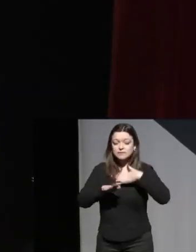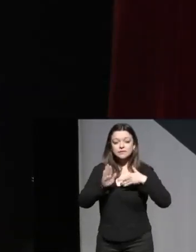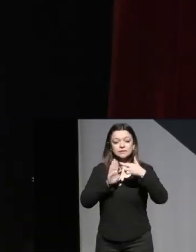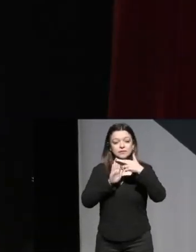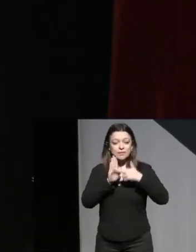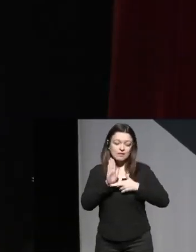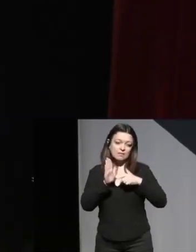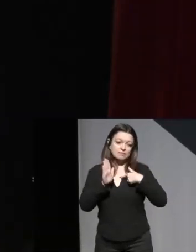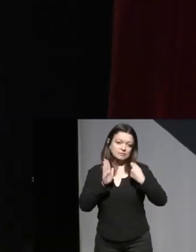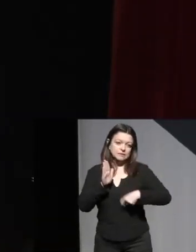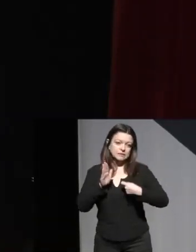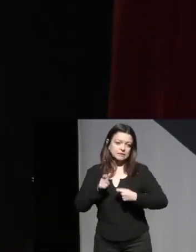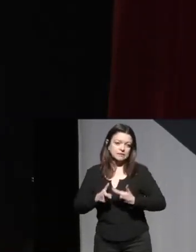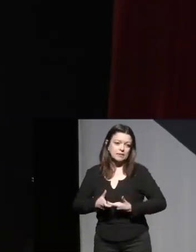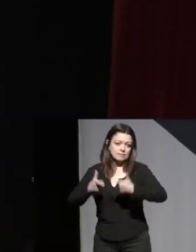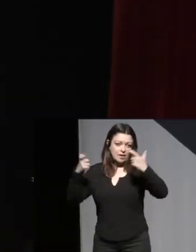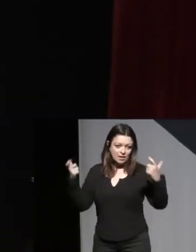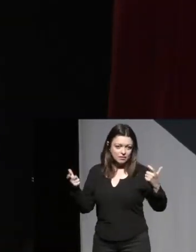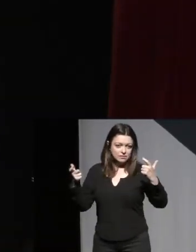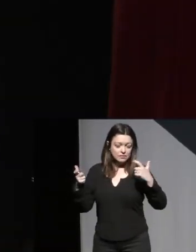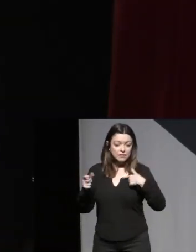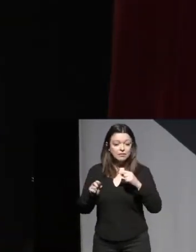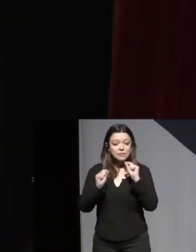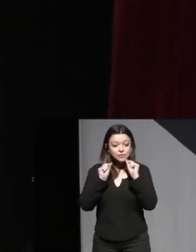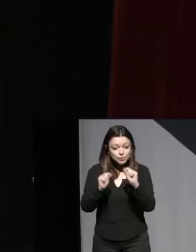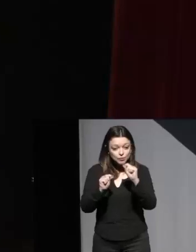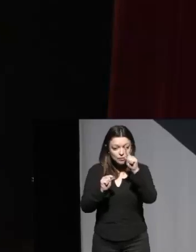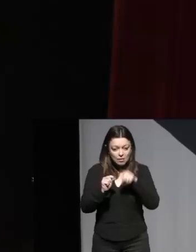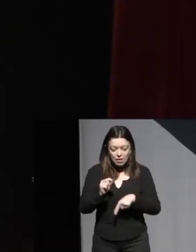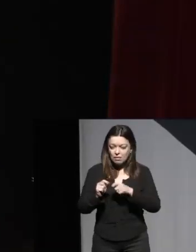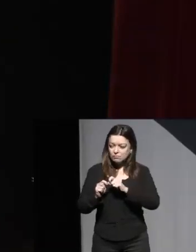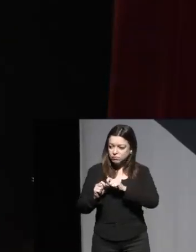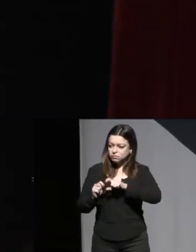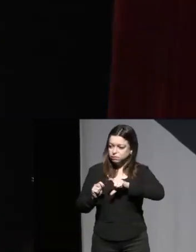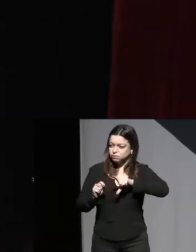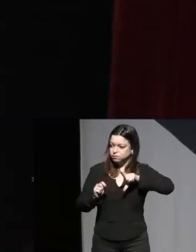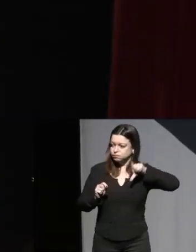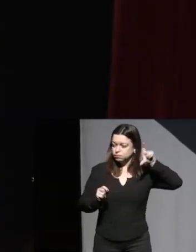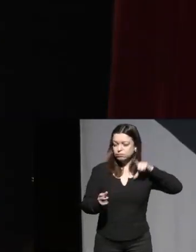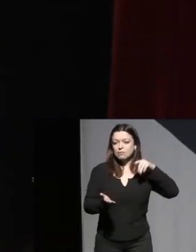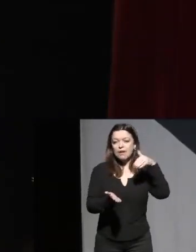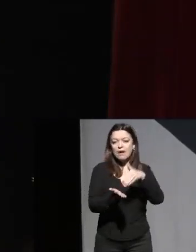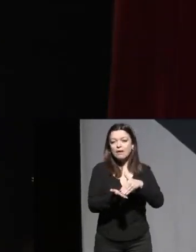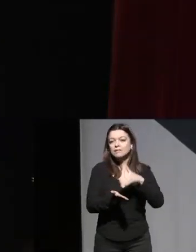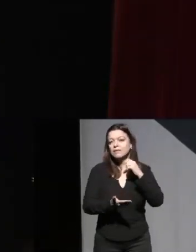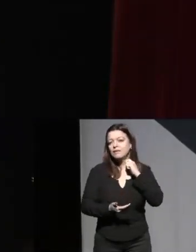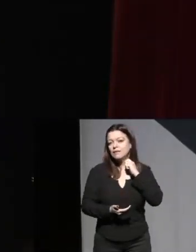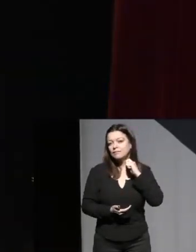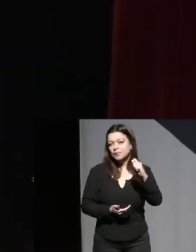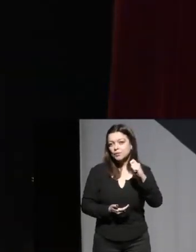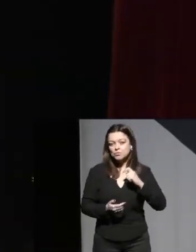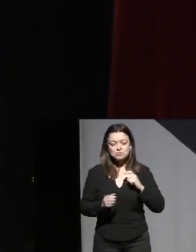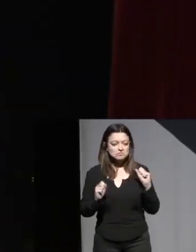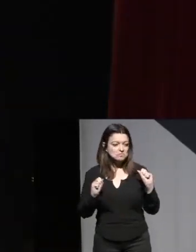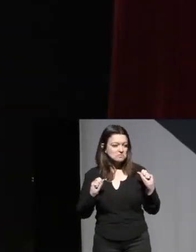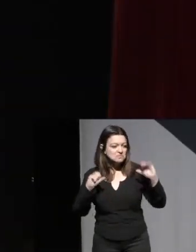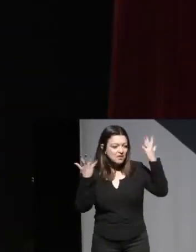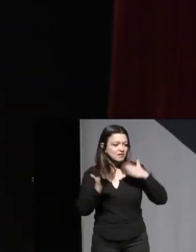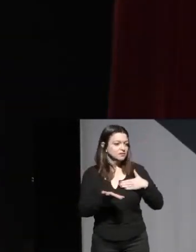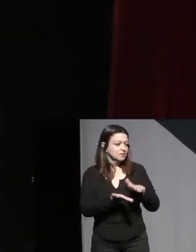arrecadação maior. O fato é que ela veio crescendo independente dessa observância. Abril, não me lembro nenhuma data festiva que haja